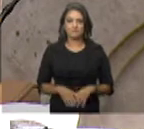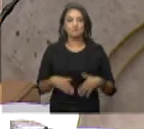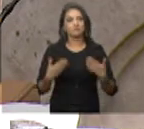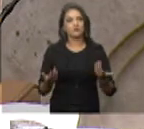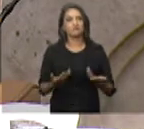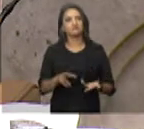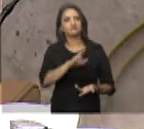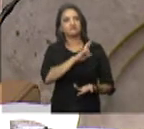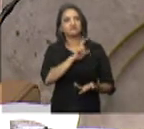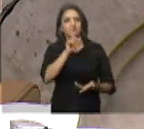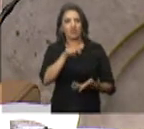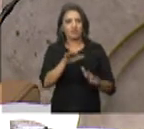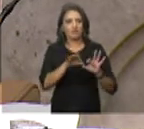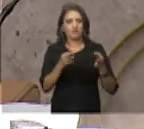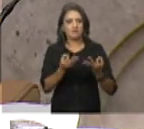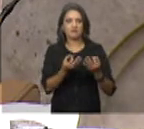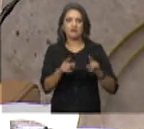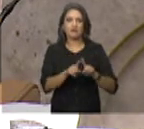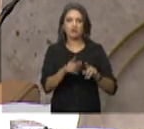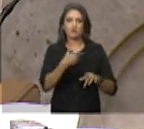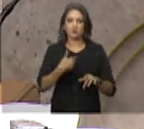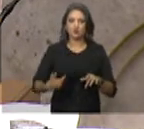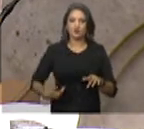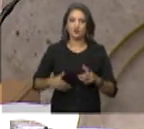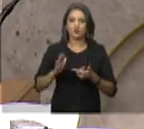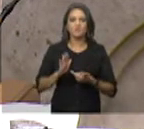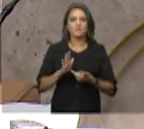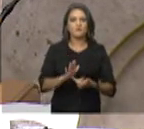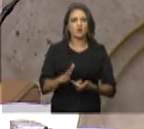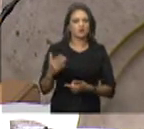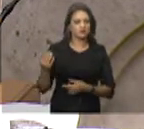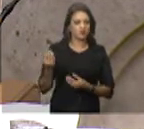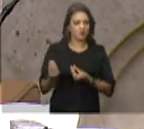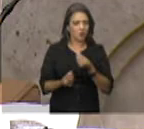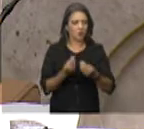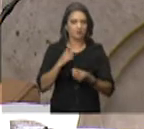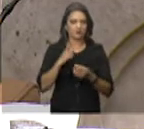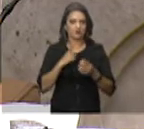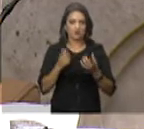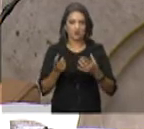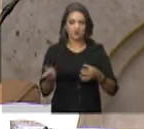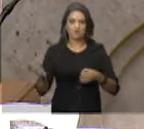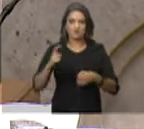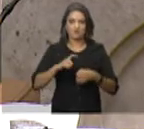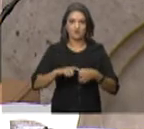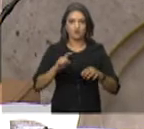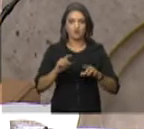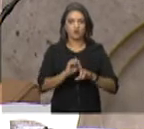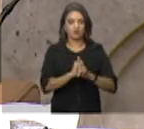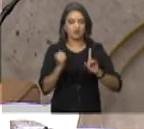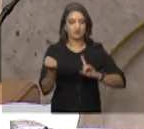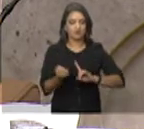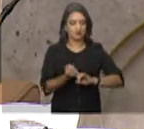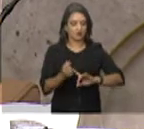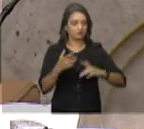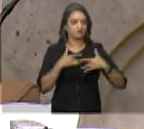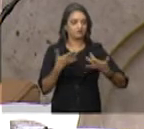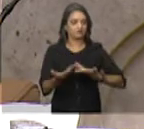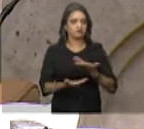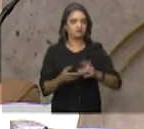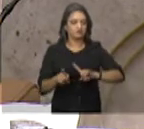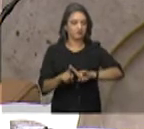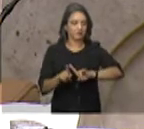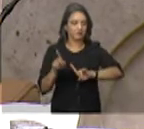família e do Estado revela nítido vínculo entre a sociedade fraterna e a dignidade humana